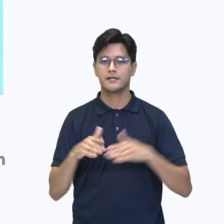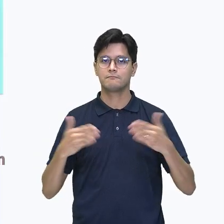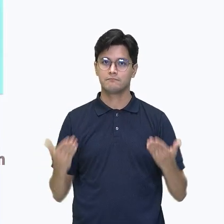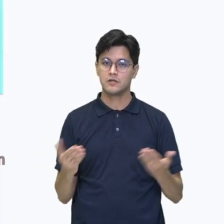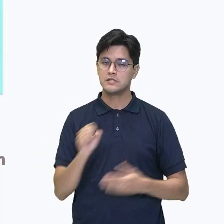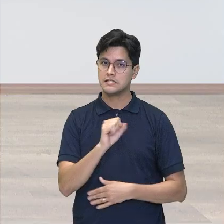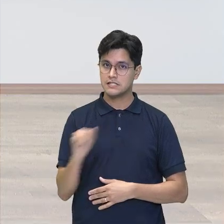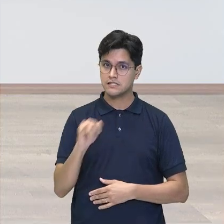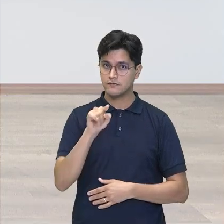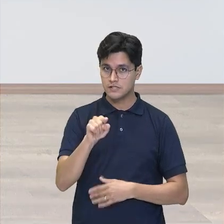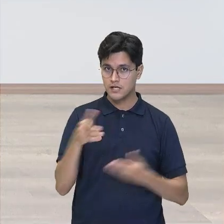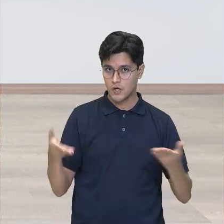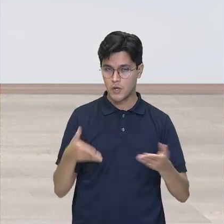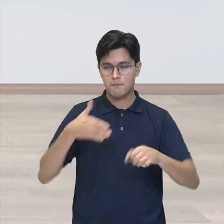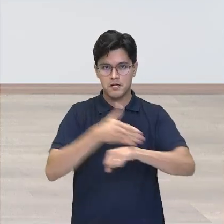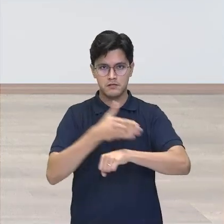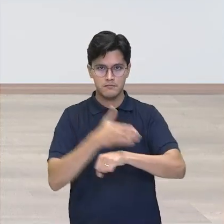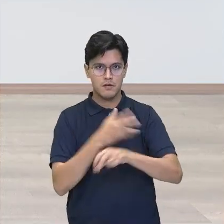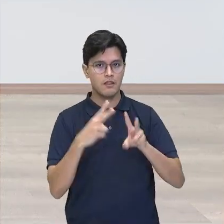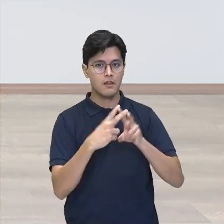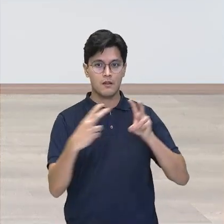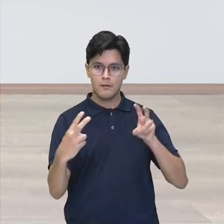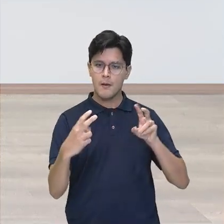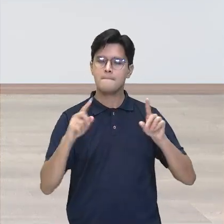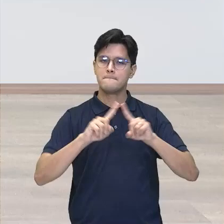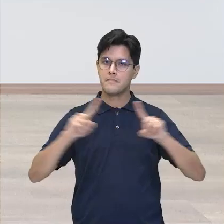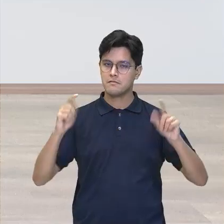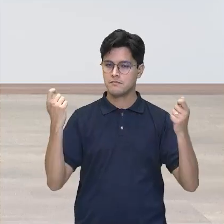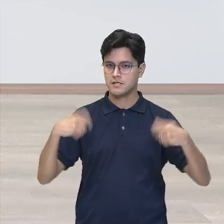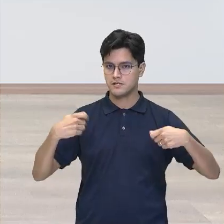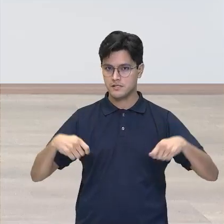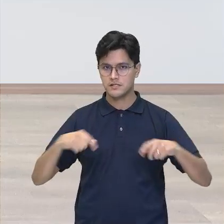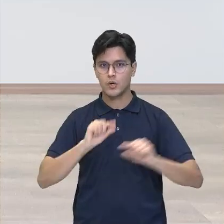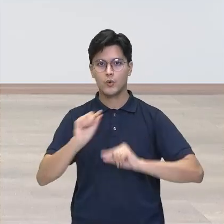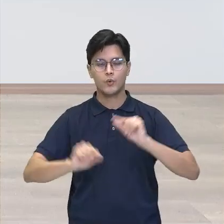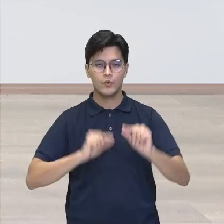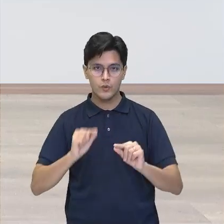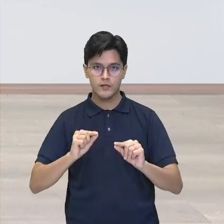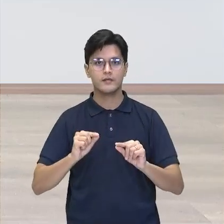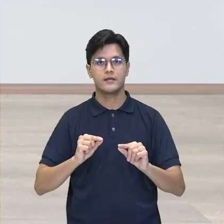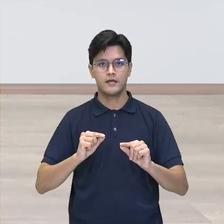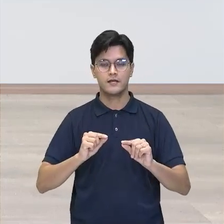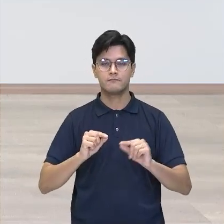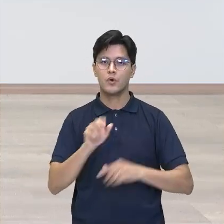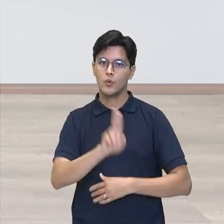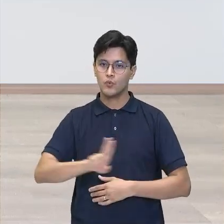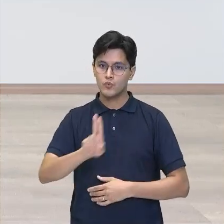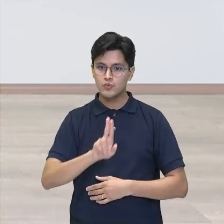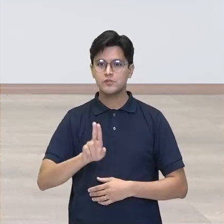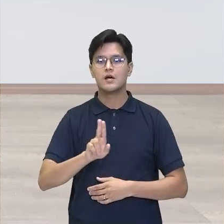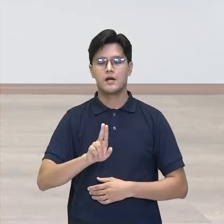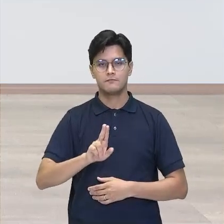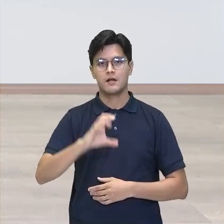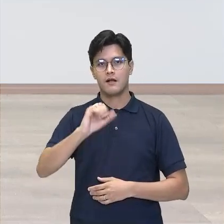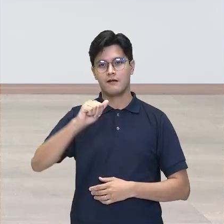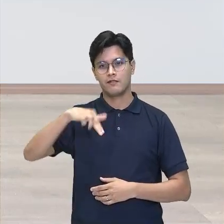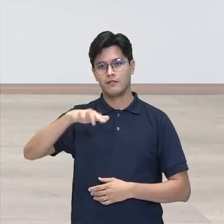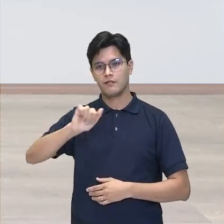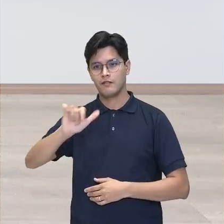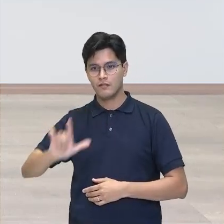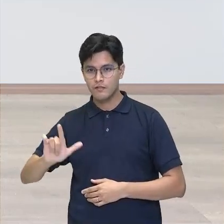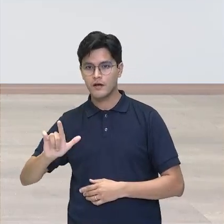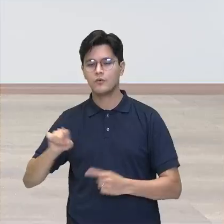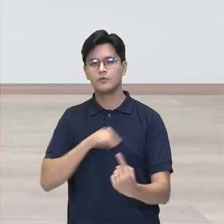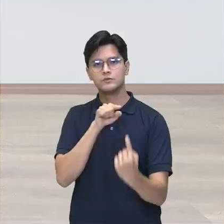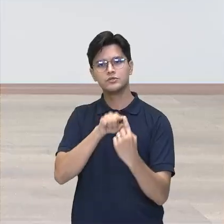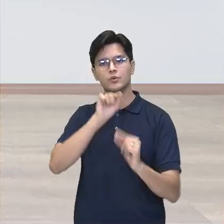para receber esse material, também acessar seu e-mail de turma para receber por e-mail esse pacote didático que vai nortear o início